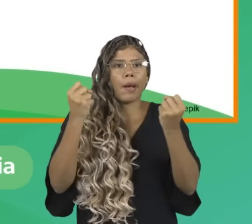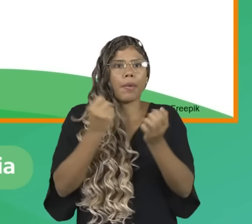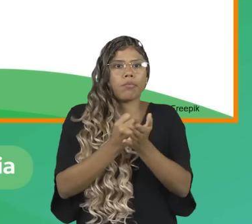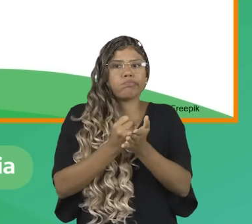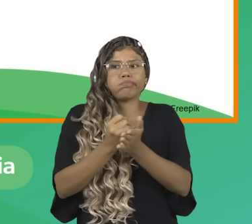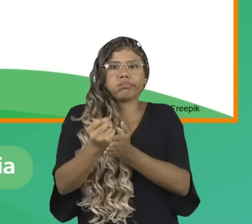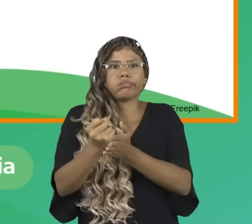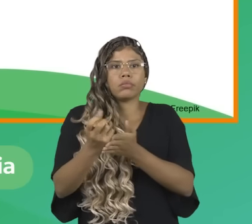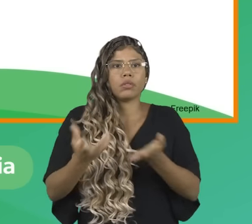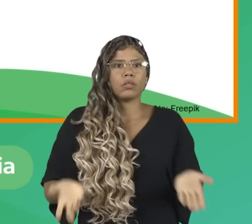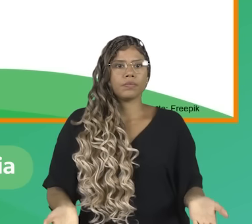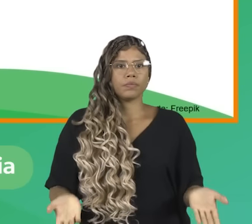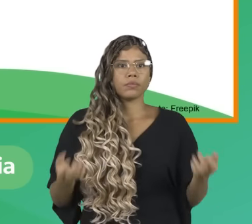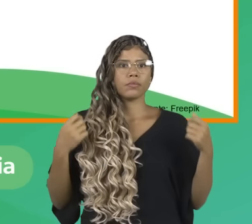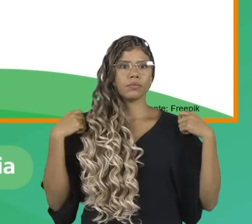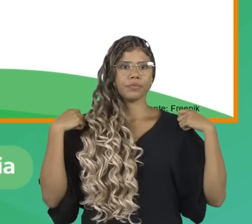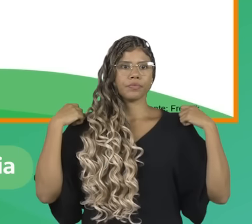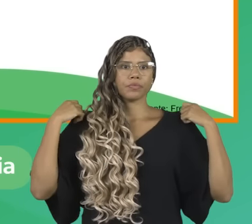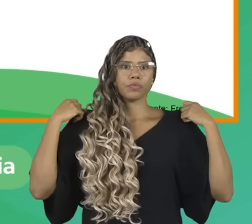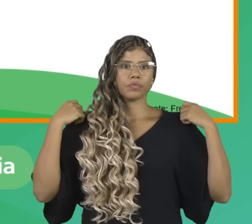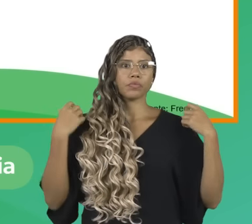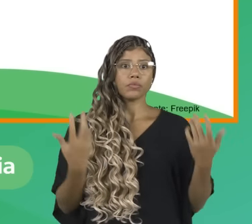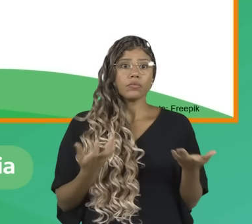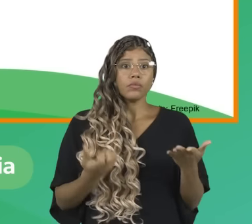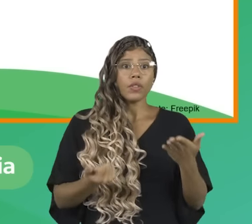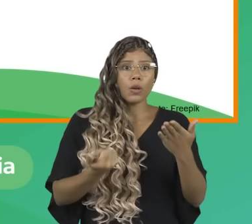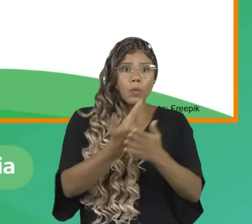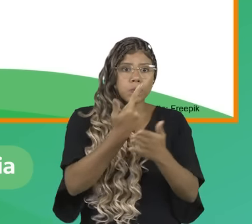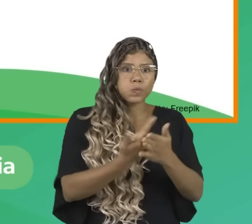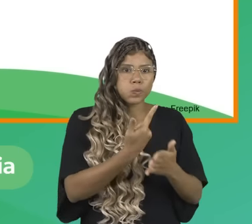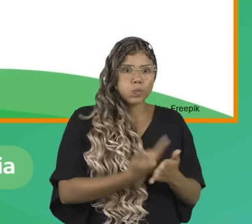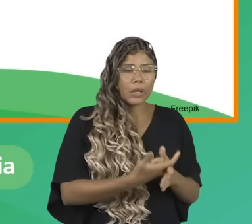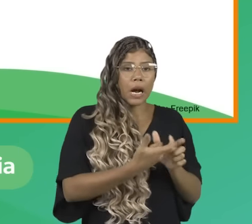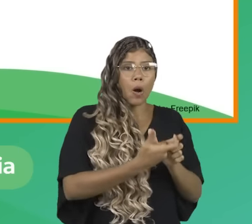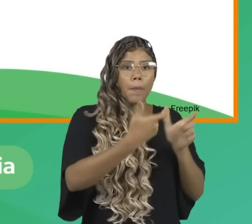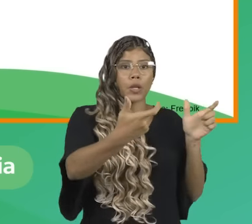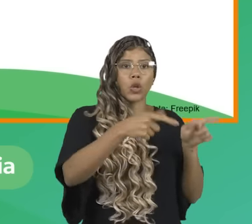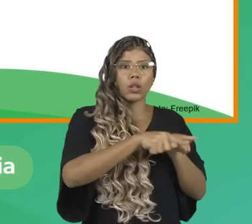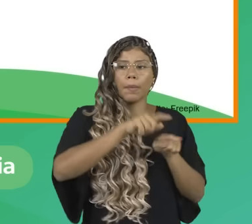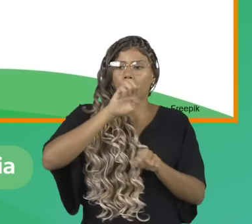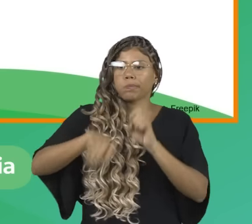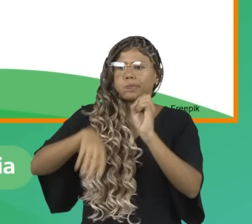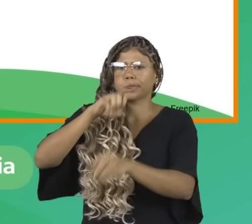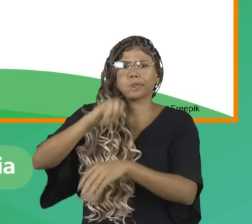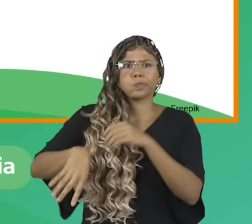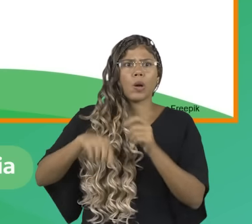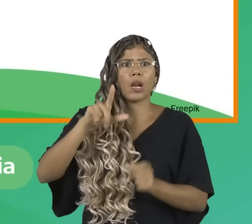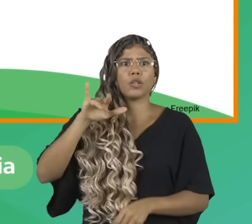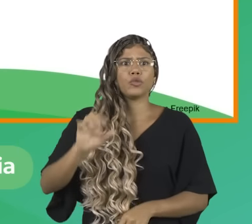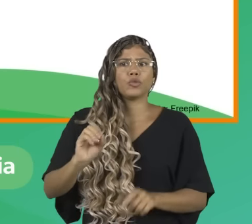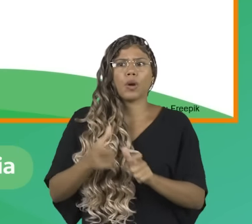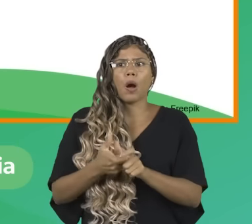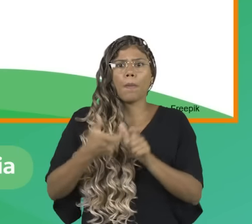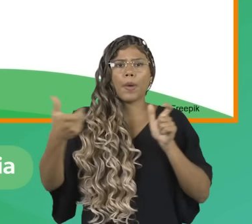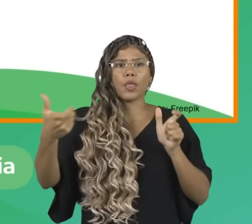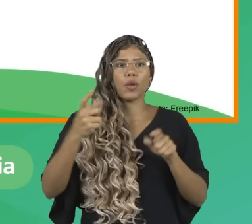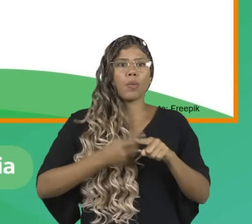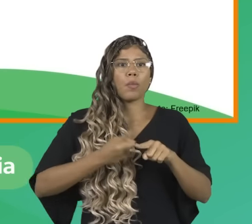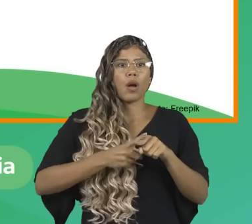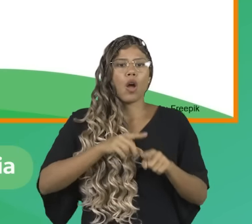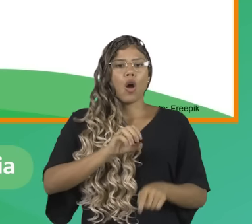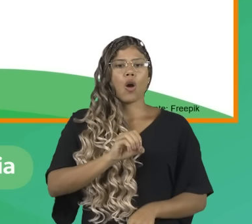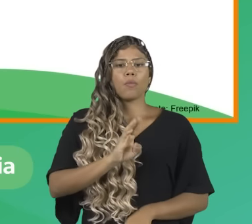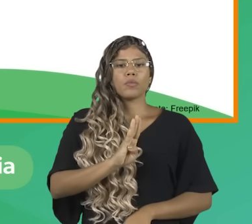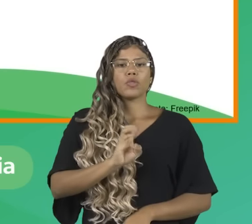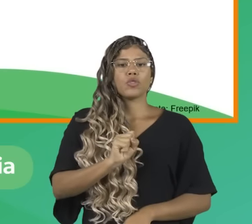do que nunca. E se já tinham sido elevados a um nível exponencial, agora isso se tornou alarmante. Não só